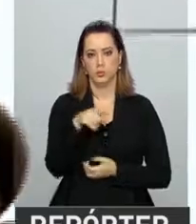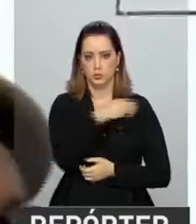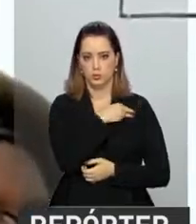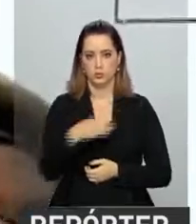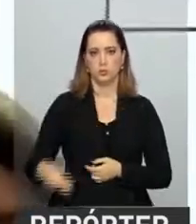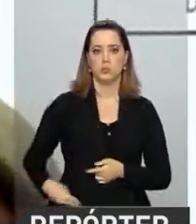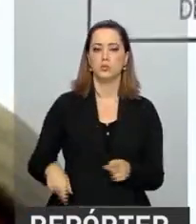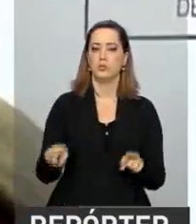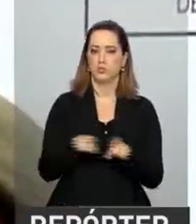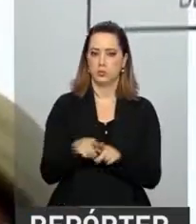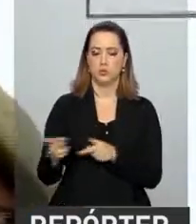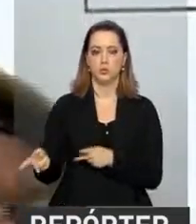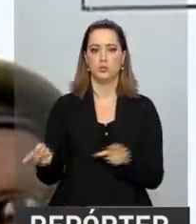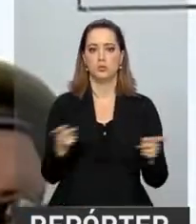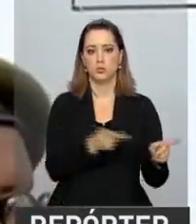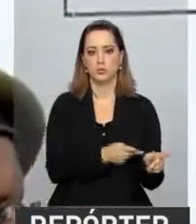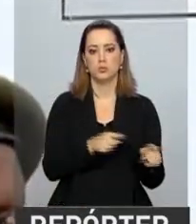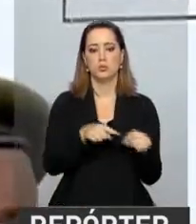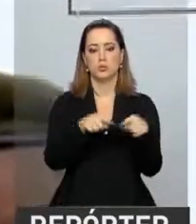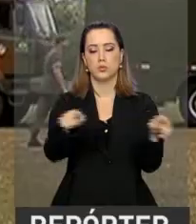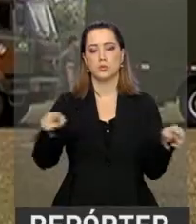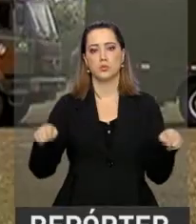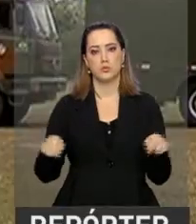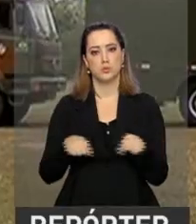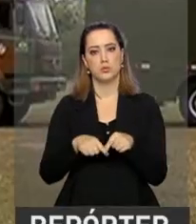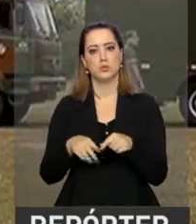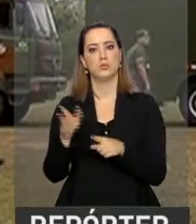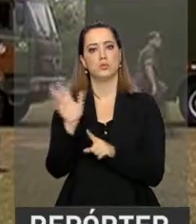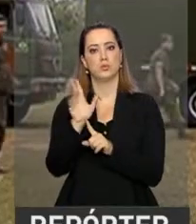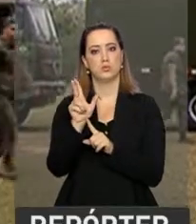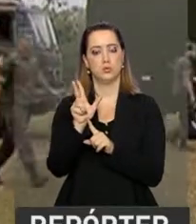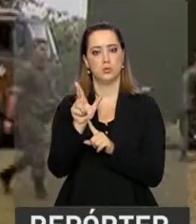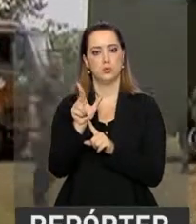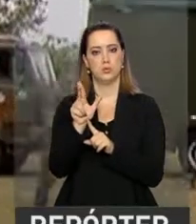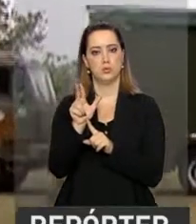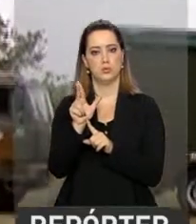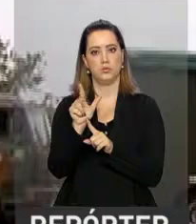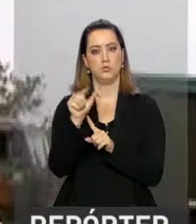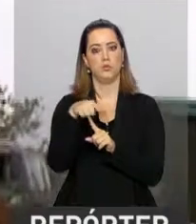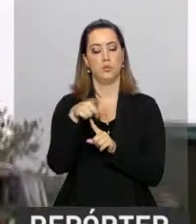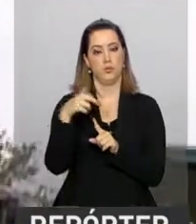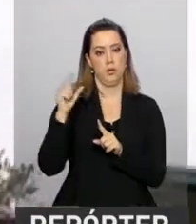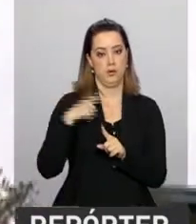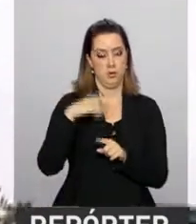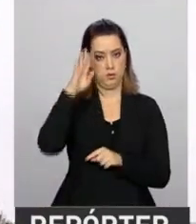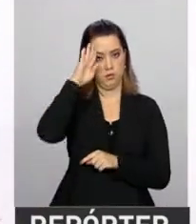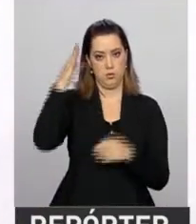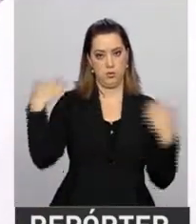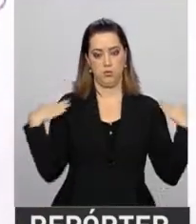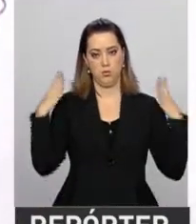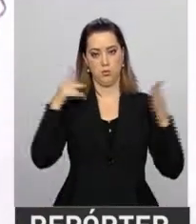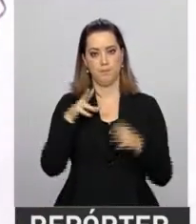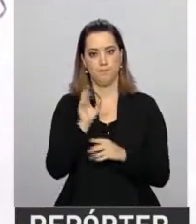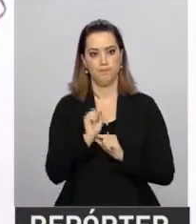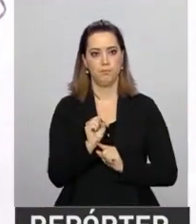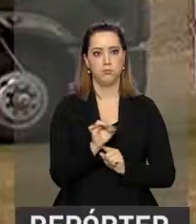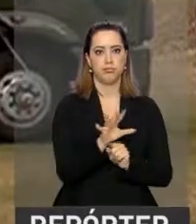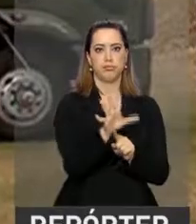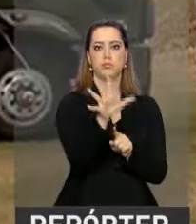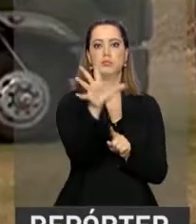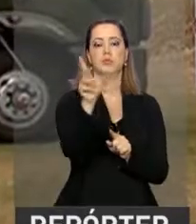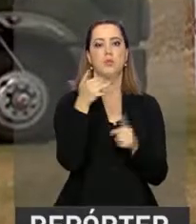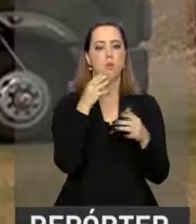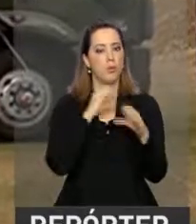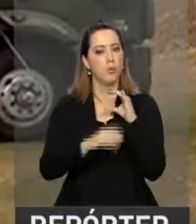também visitou os centros de comando e controle móveis, que utilizam antenas de satélite militar para transmitir imagens, áudio